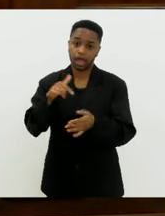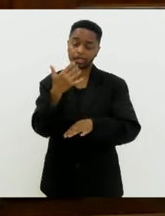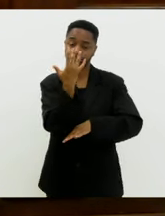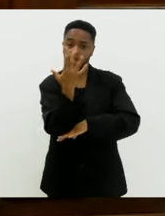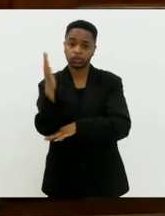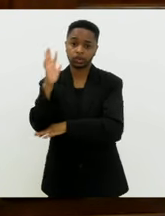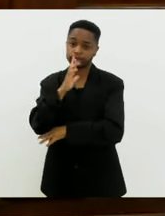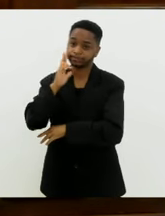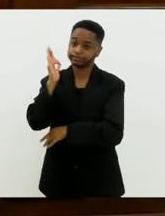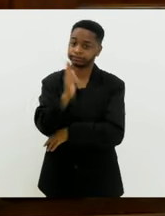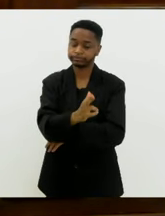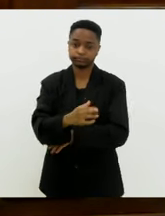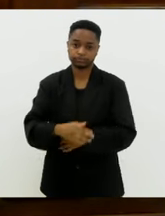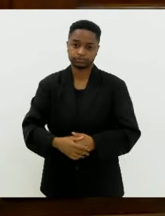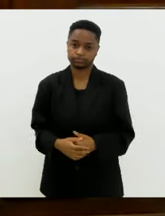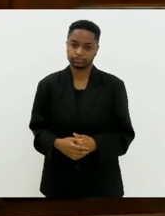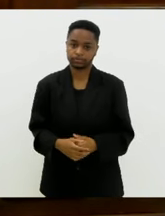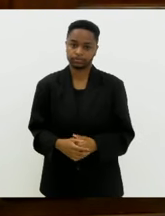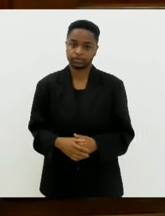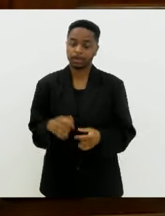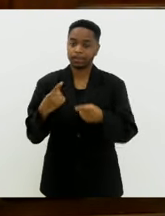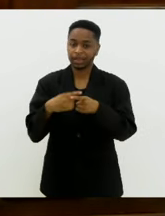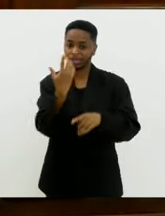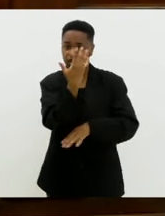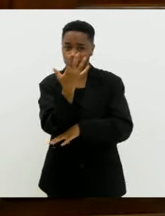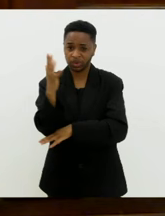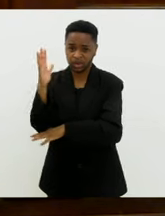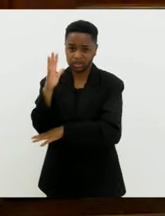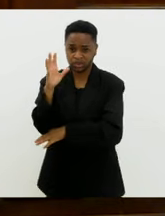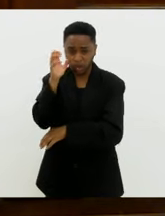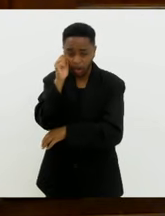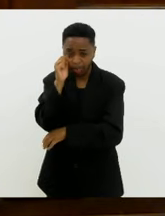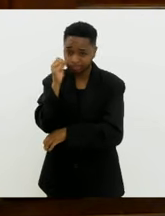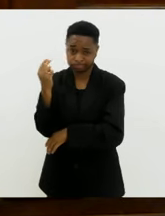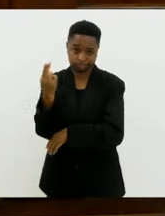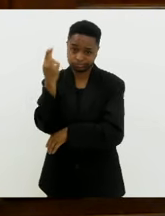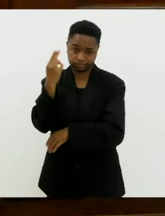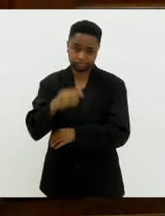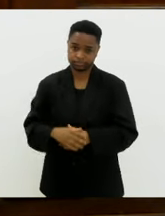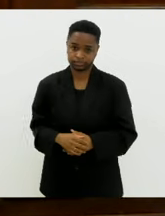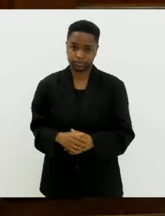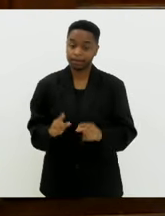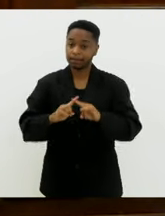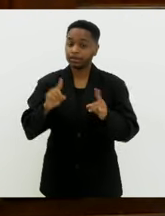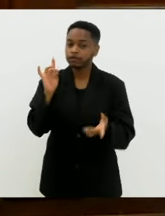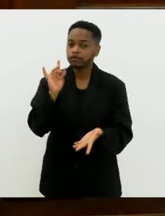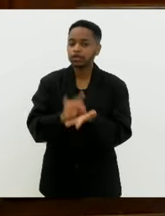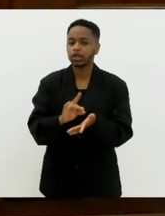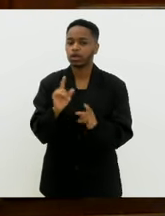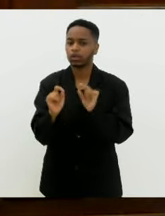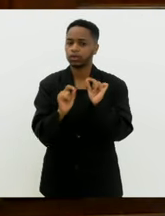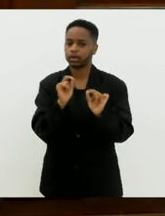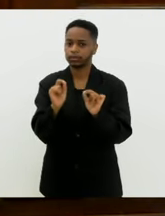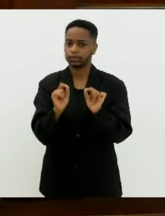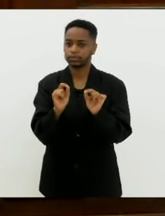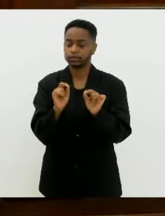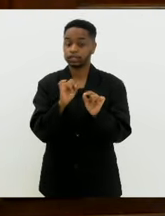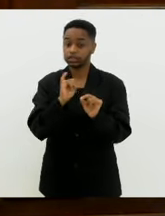dada. E a natureza não dorme. Mas uma coisa é fato: se nós